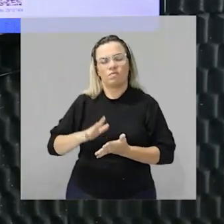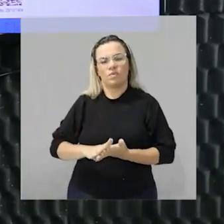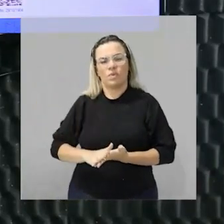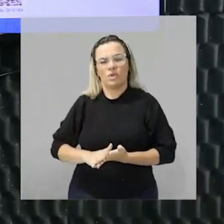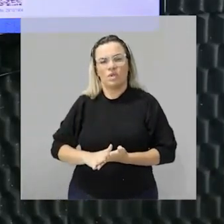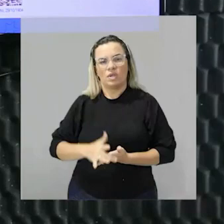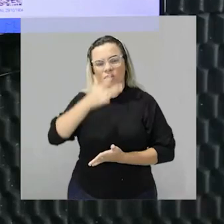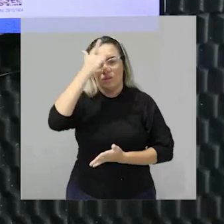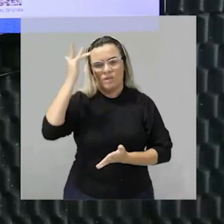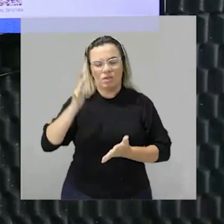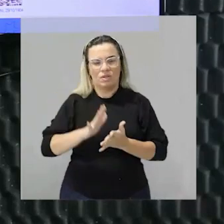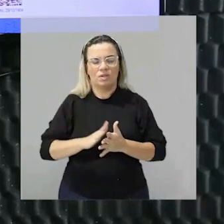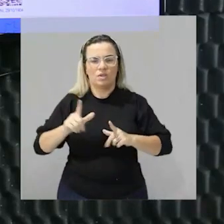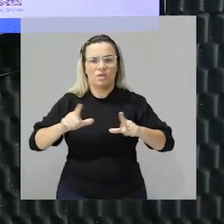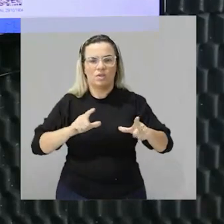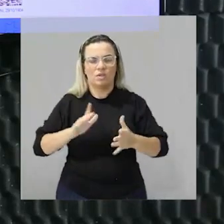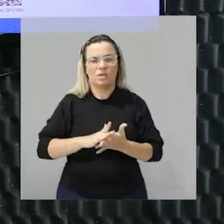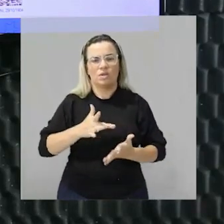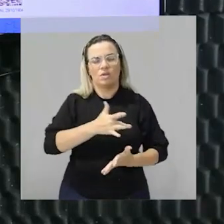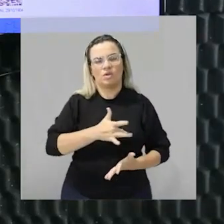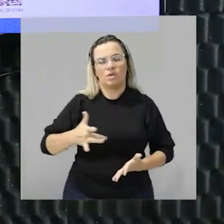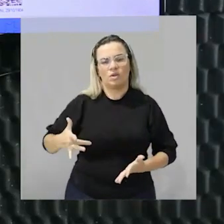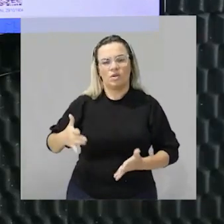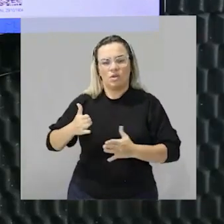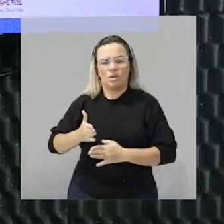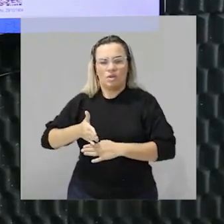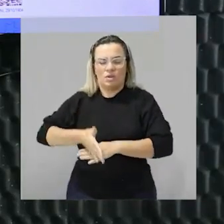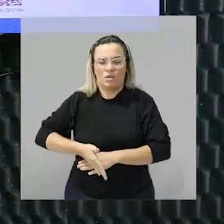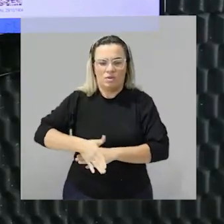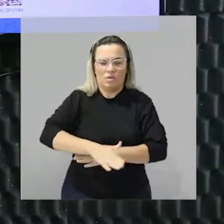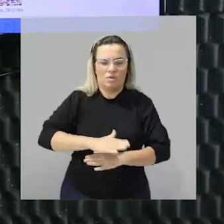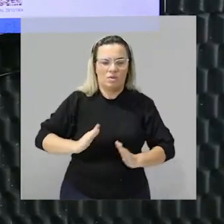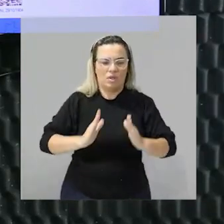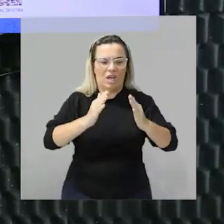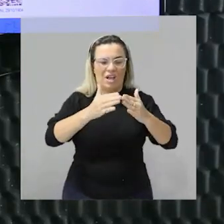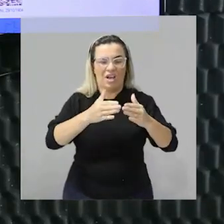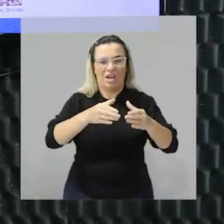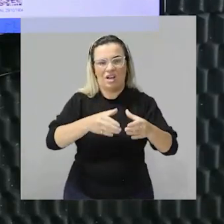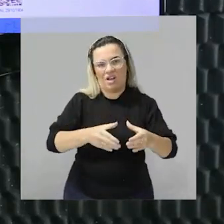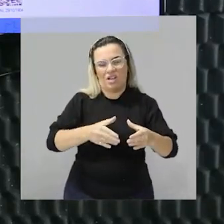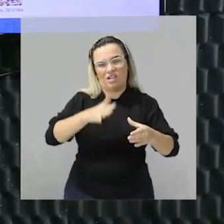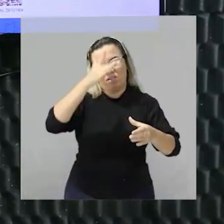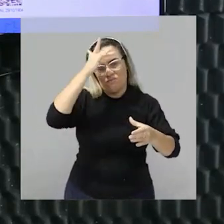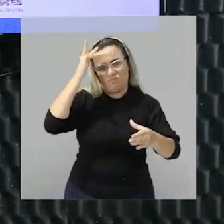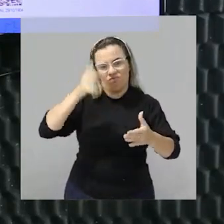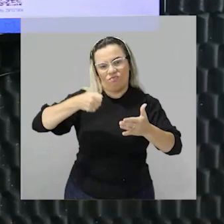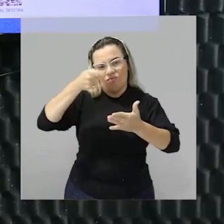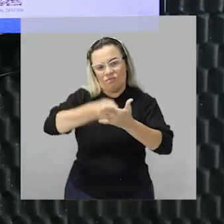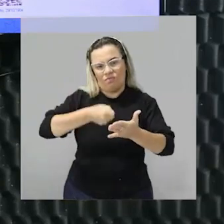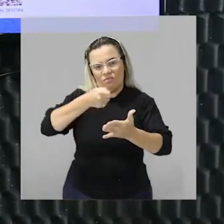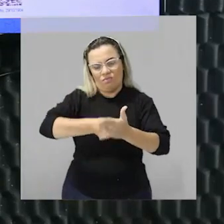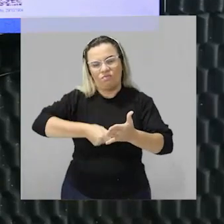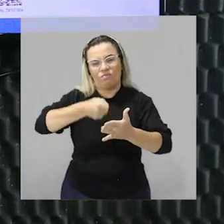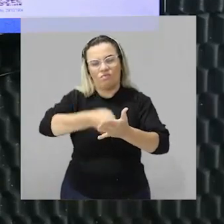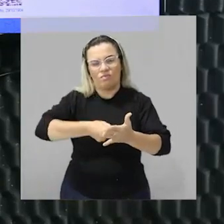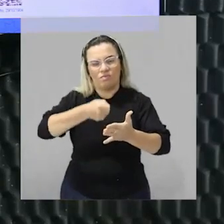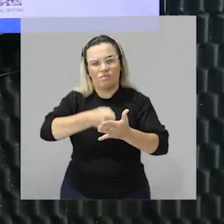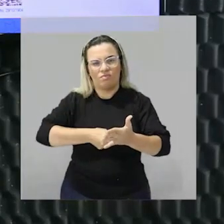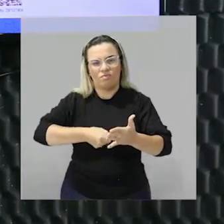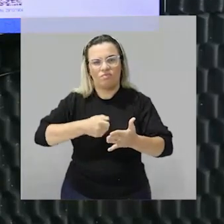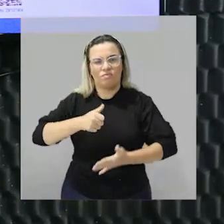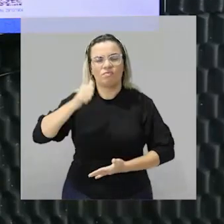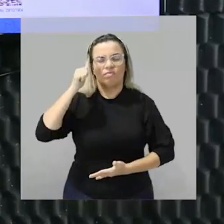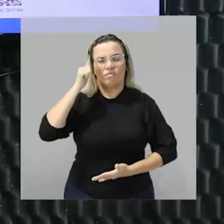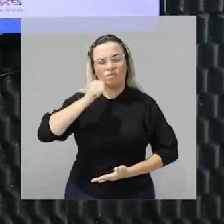sanitaristas, na verdade, eles invadiam literalmente a casa do indivíduo, obrigavam as